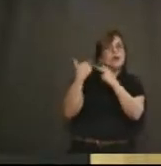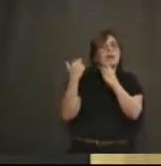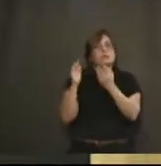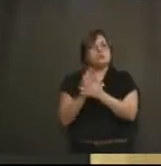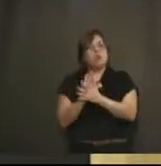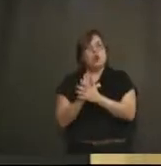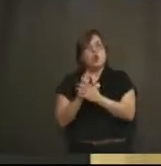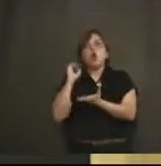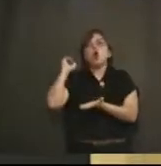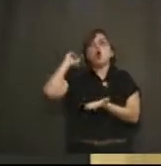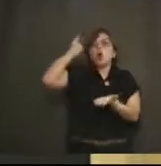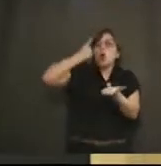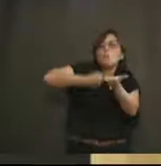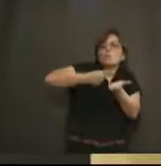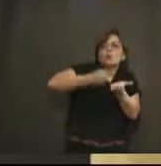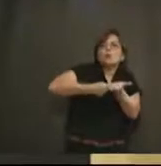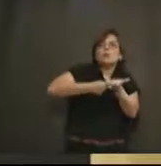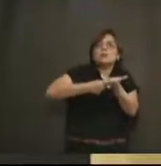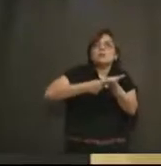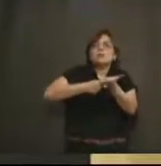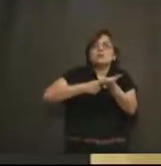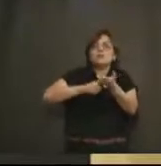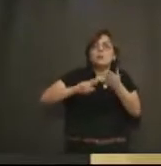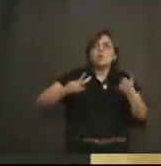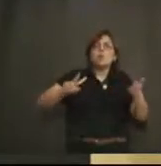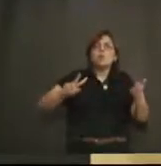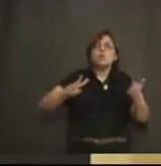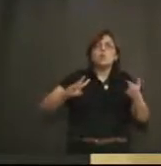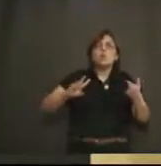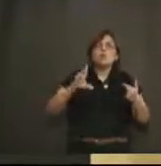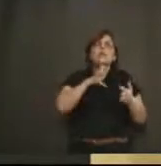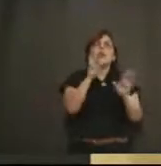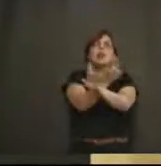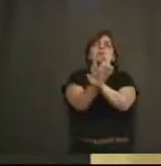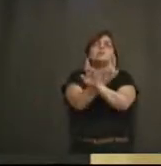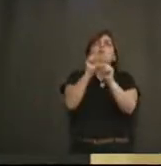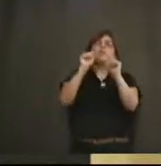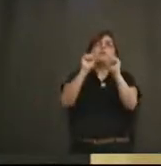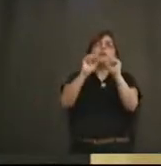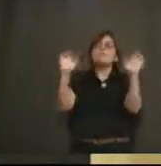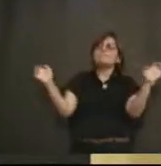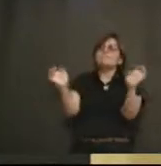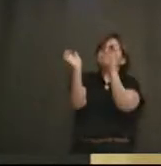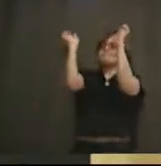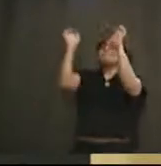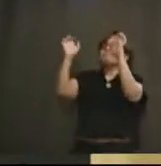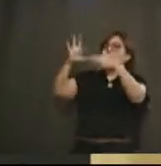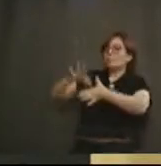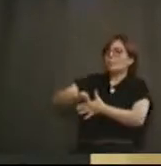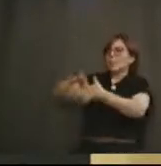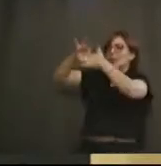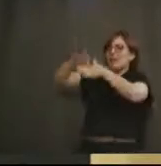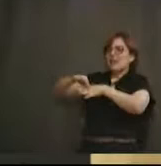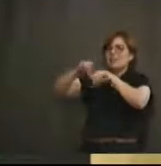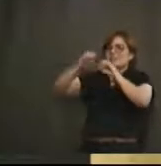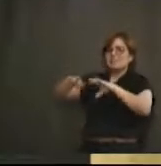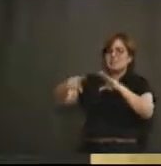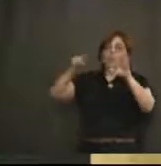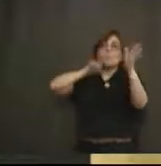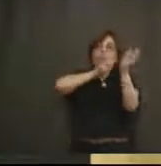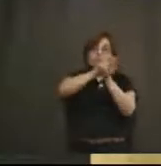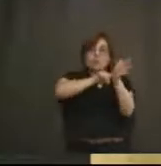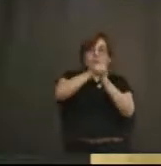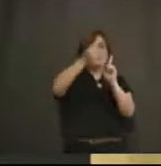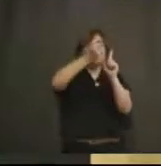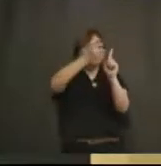está relacionada à realização com excelência, com liderança do ensino, da pesquisa e à extensão. E